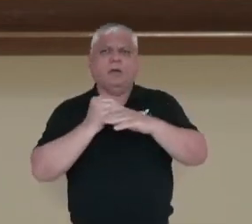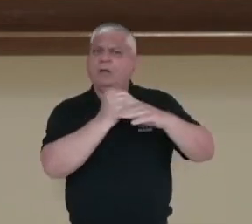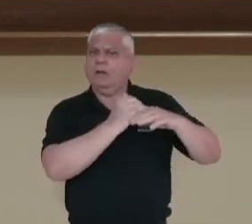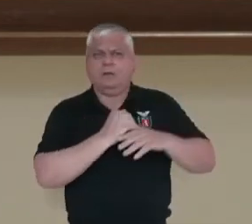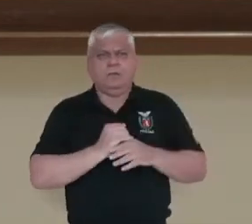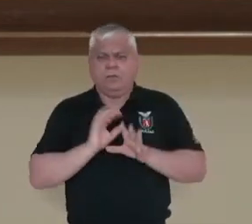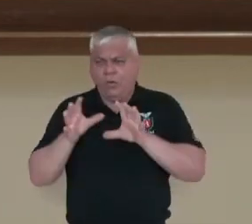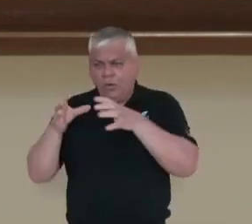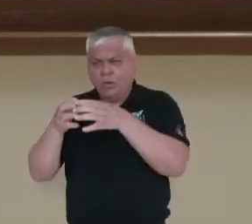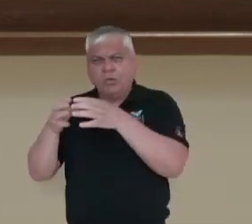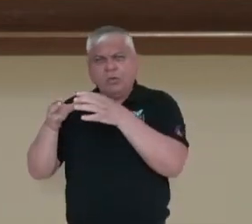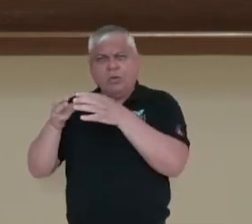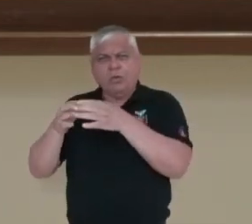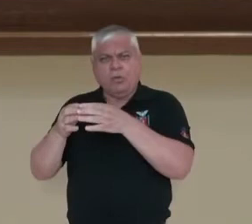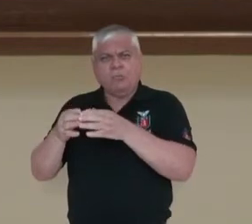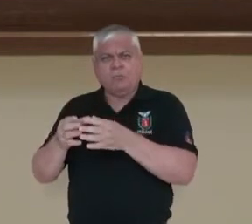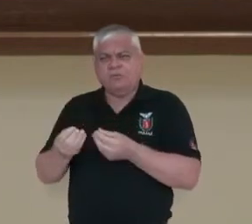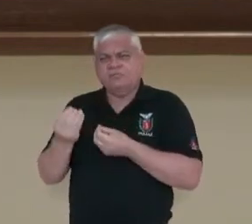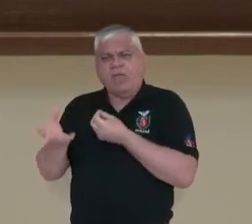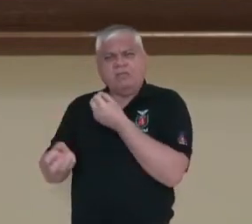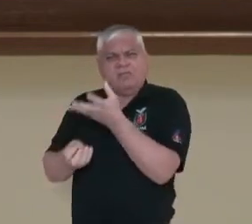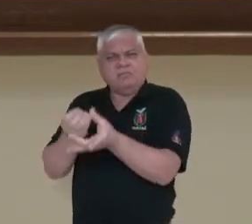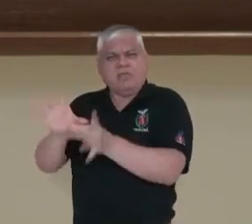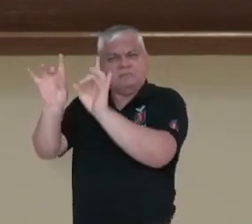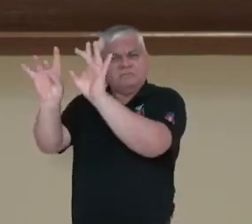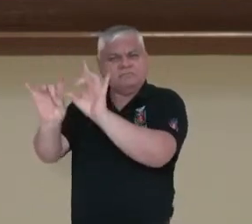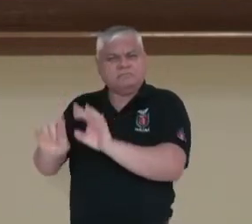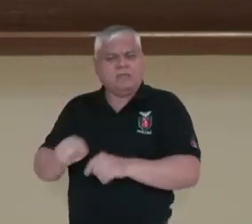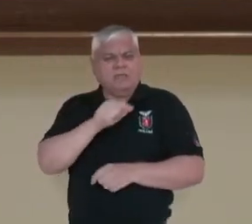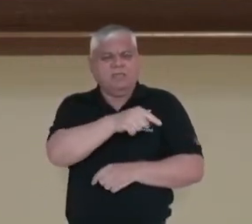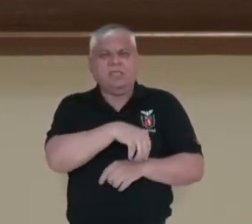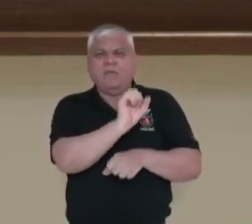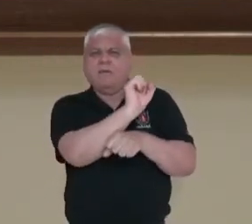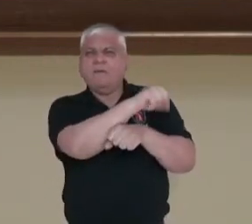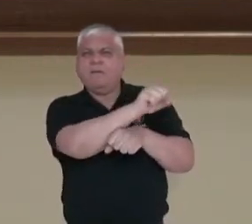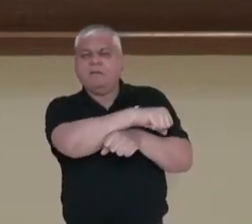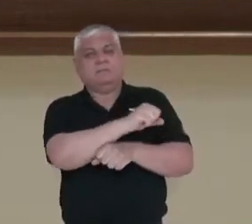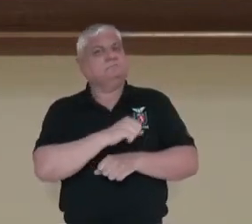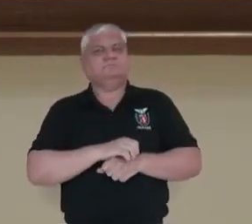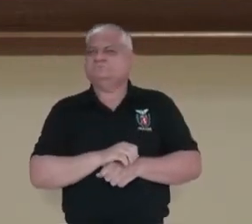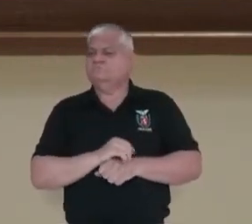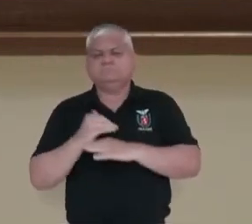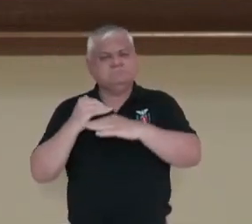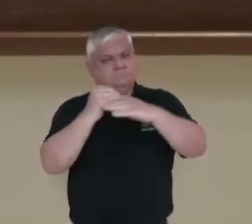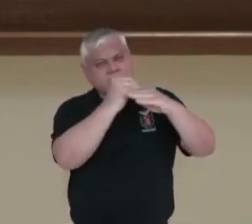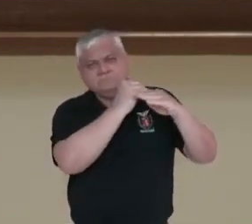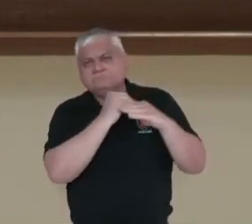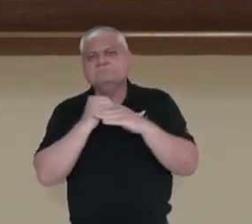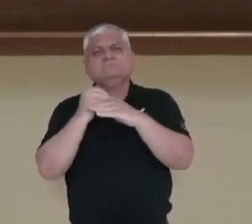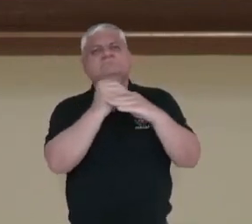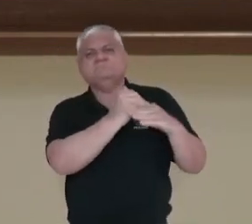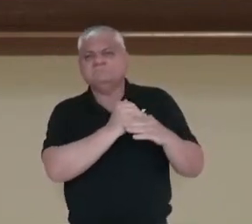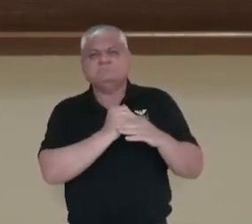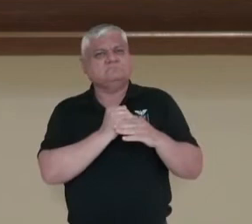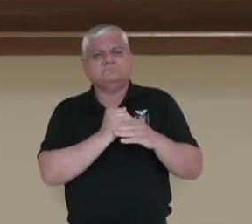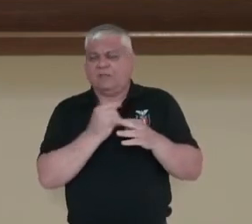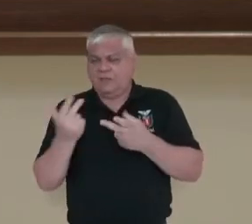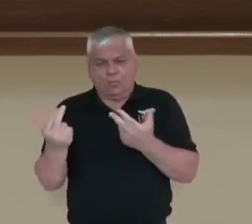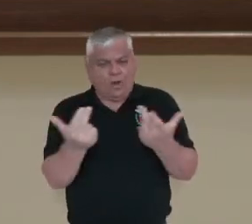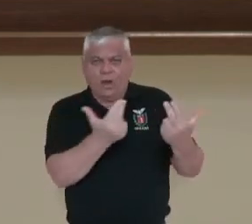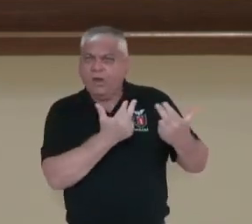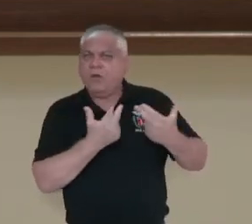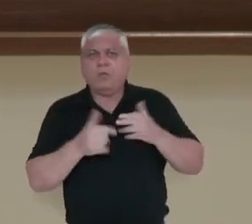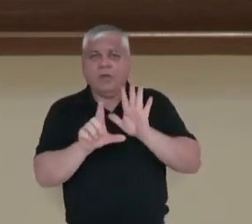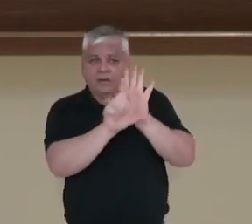cidadão. Não pode ter um cidadão mais privilegiado que o outro. É o princípio básico da justiça, né? Que todos somos iguais perante a lei.